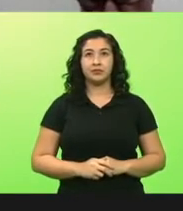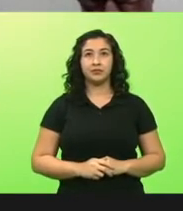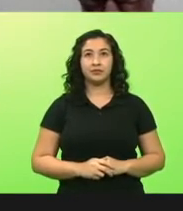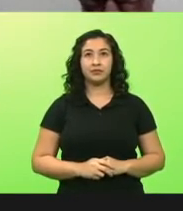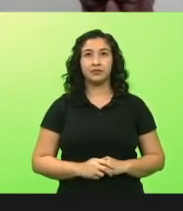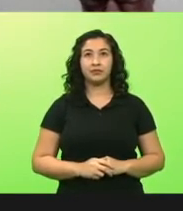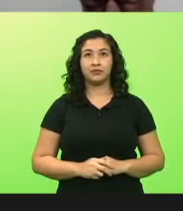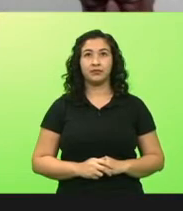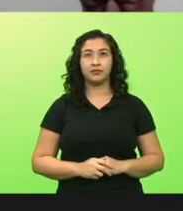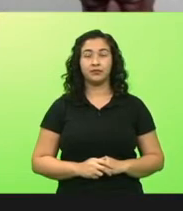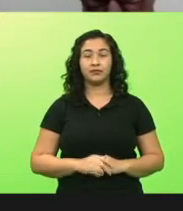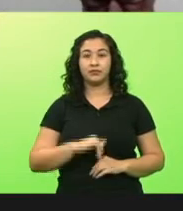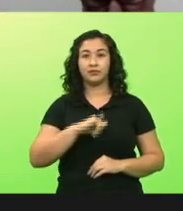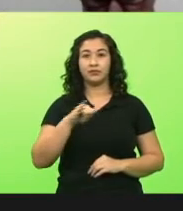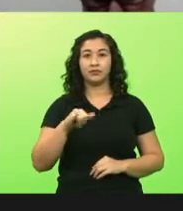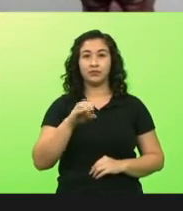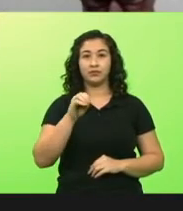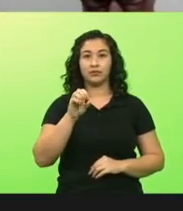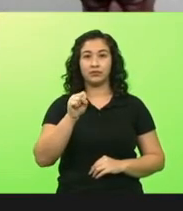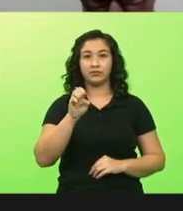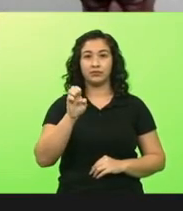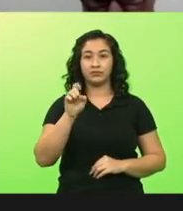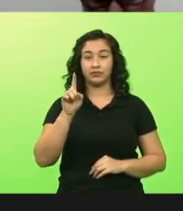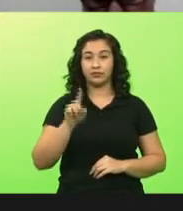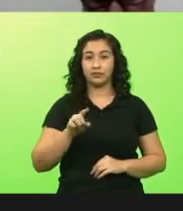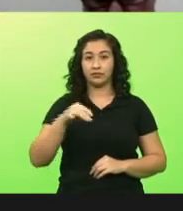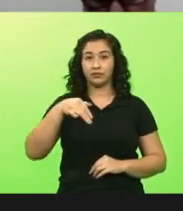Deputado José Milton Schaefer.